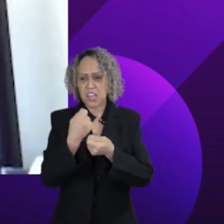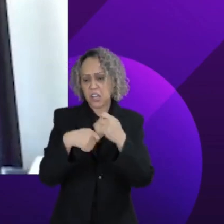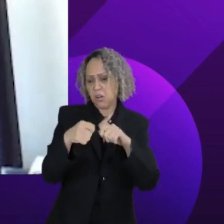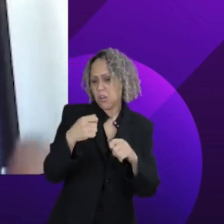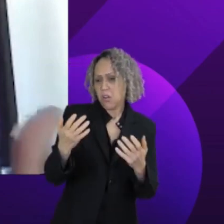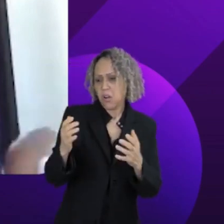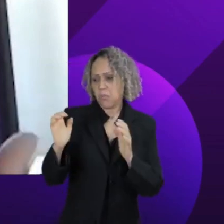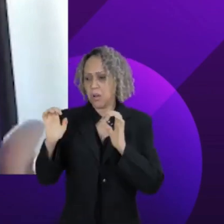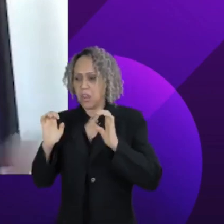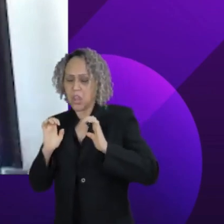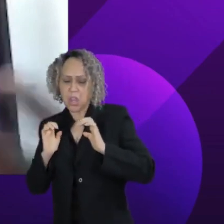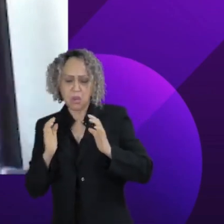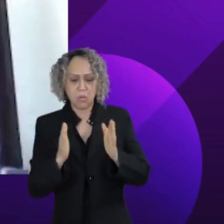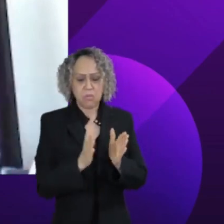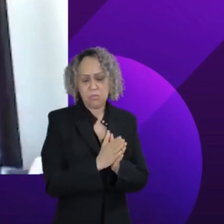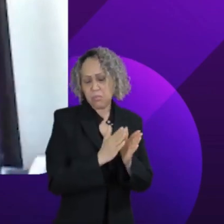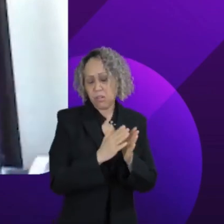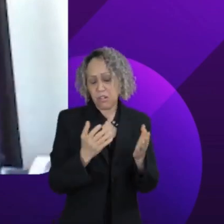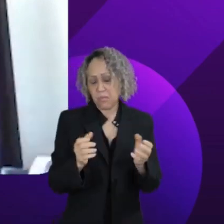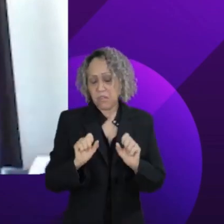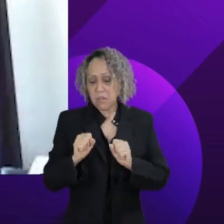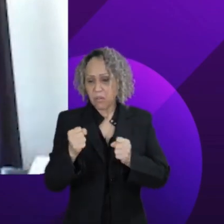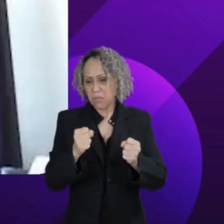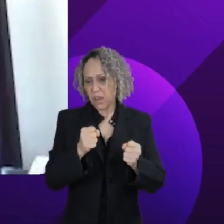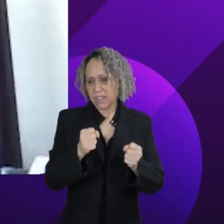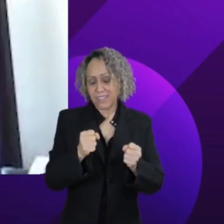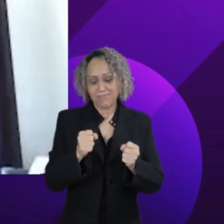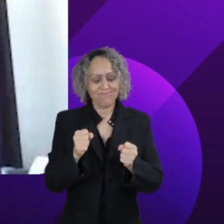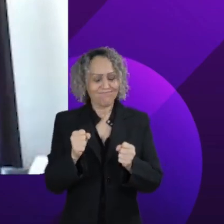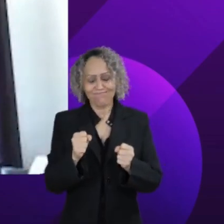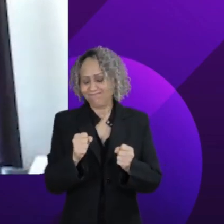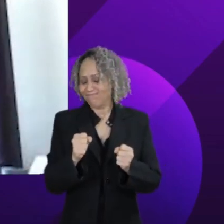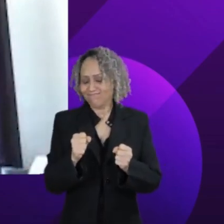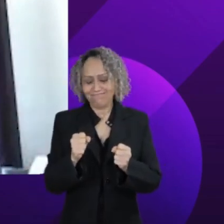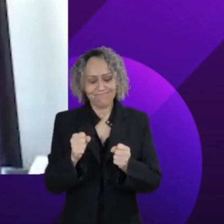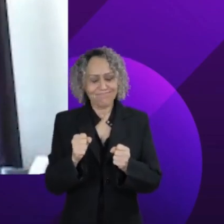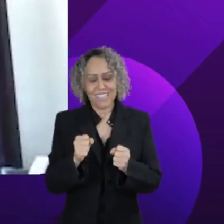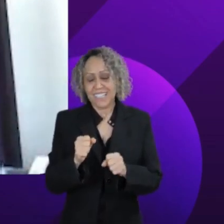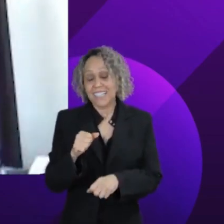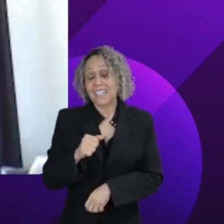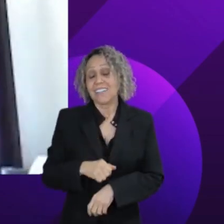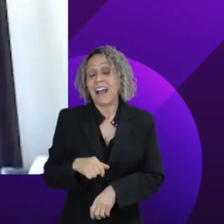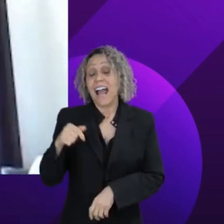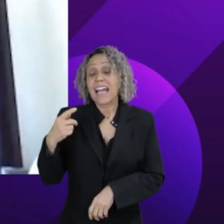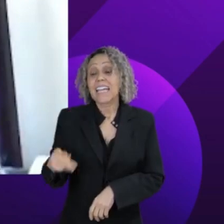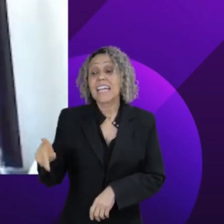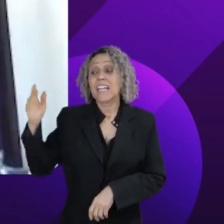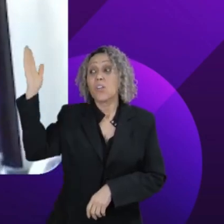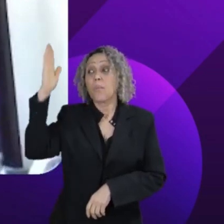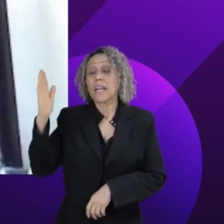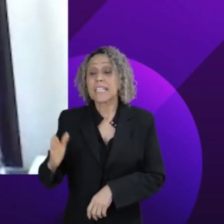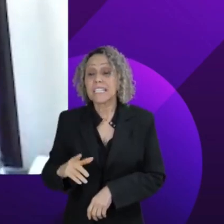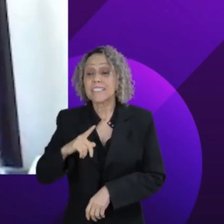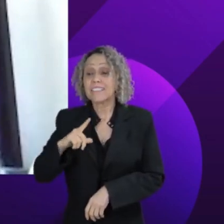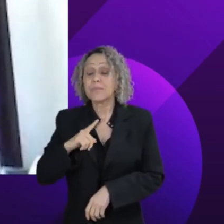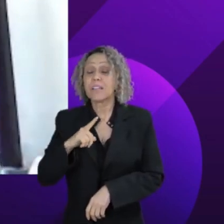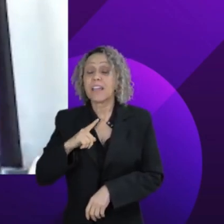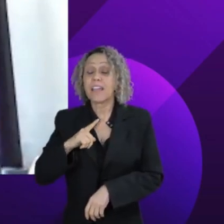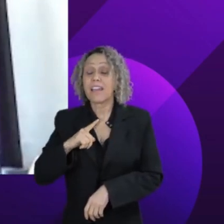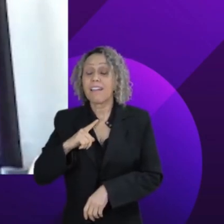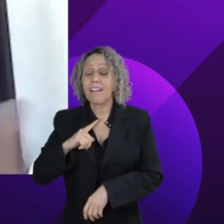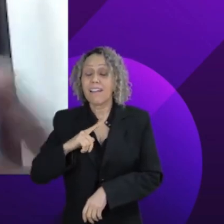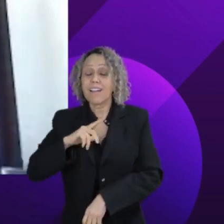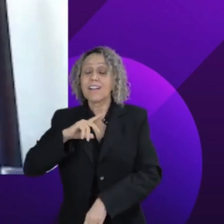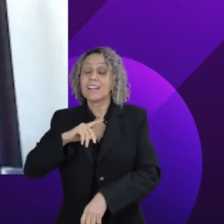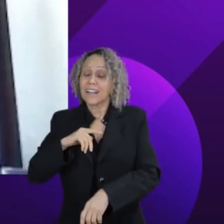se a gente vivesse num país que não é racista. Então, aí a gente poderia só combater a questão, só combater a desigualdade econômica. Mas